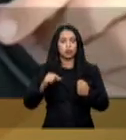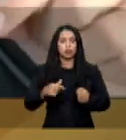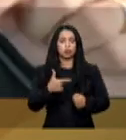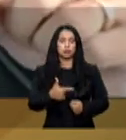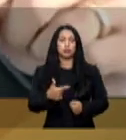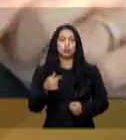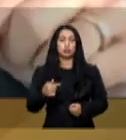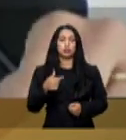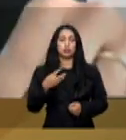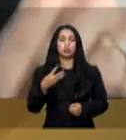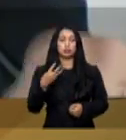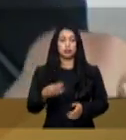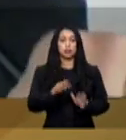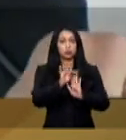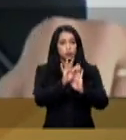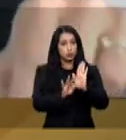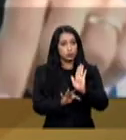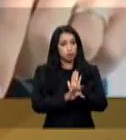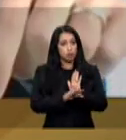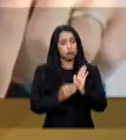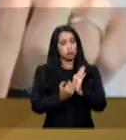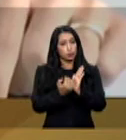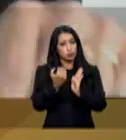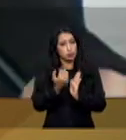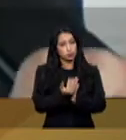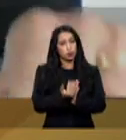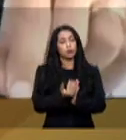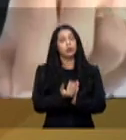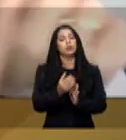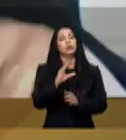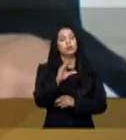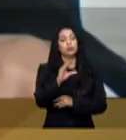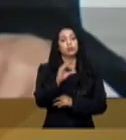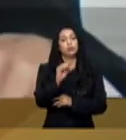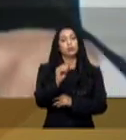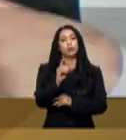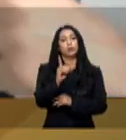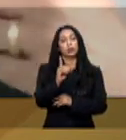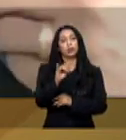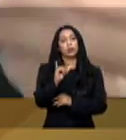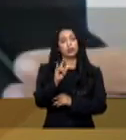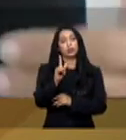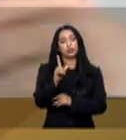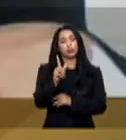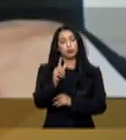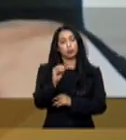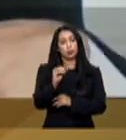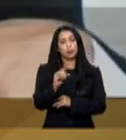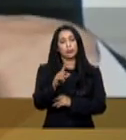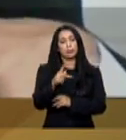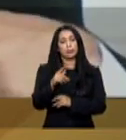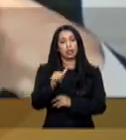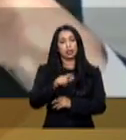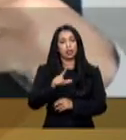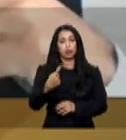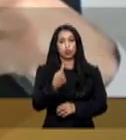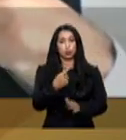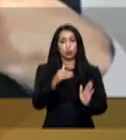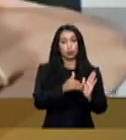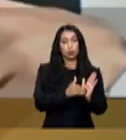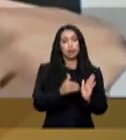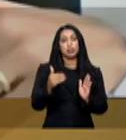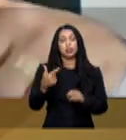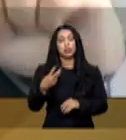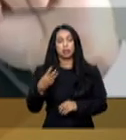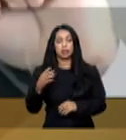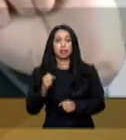273, com a sua redação original do Código Penal, 1 a 3 anos. E fixo a seguinte tese